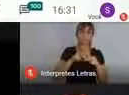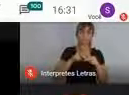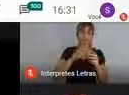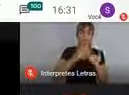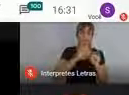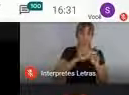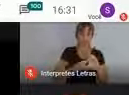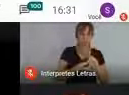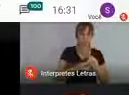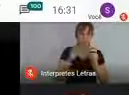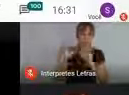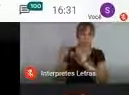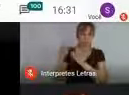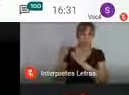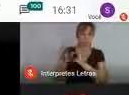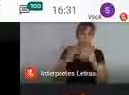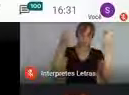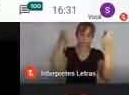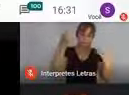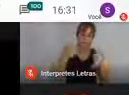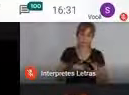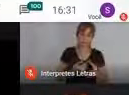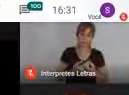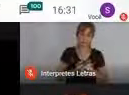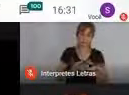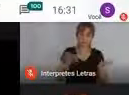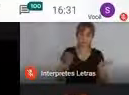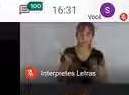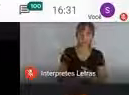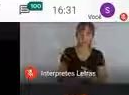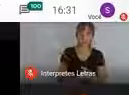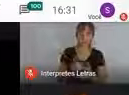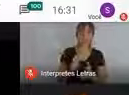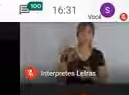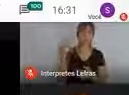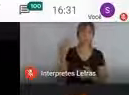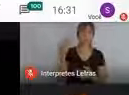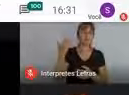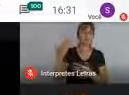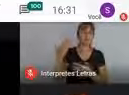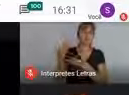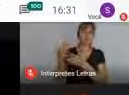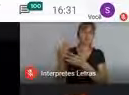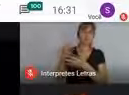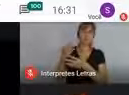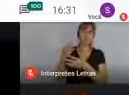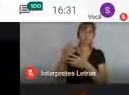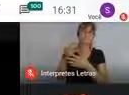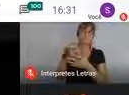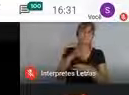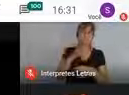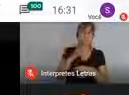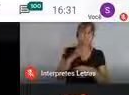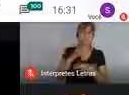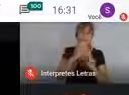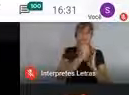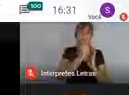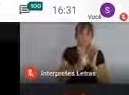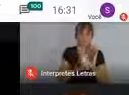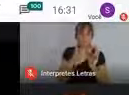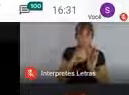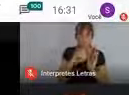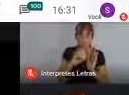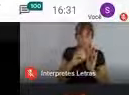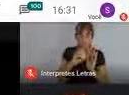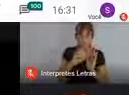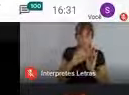nisso especificamente. Lá por meados do século XX, na década de 60, mais